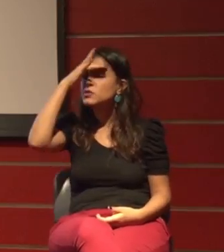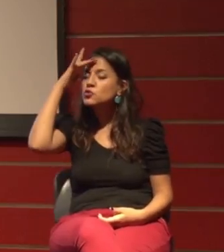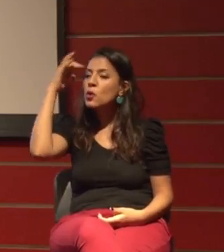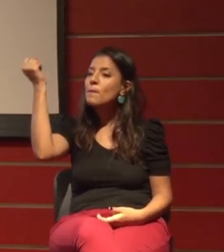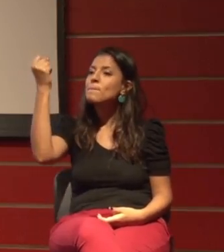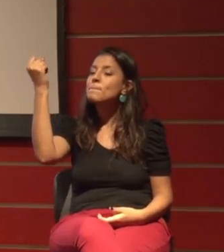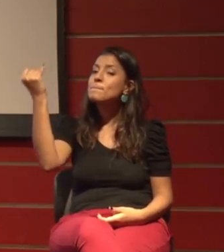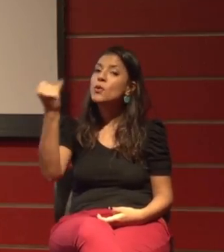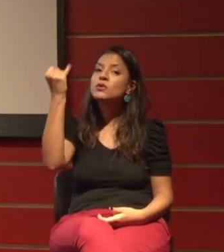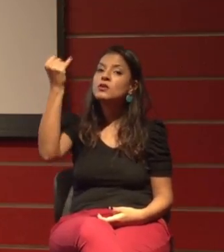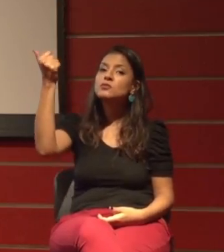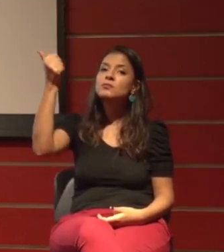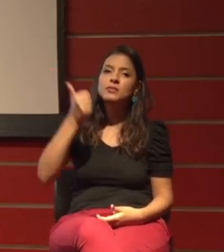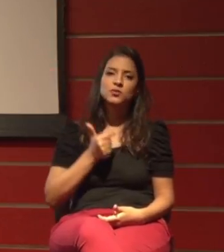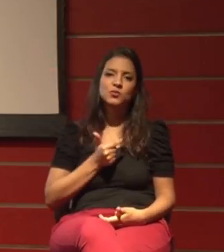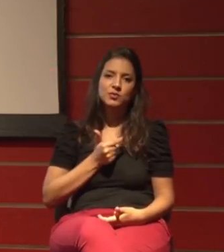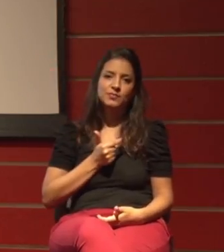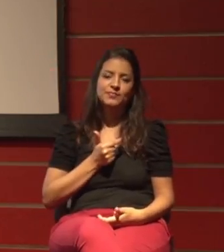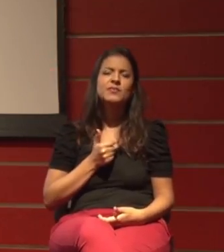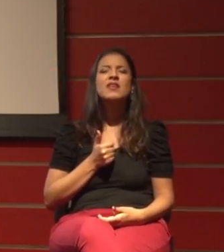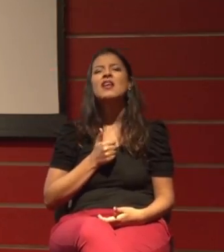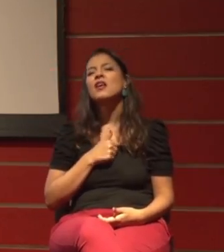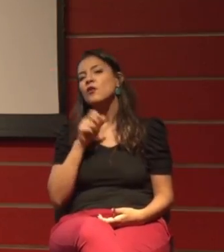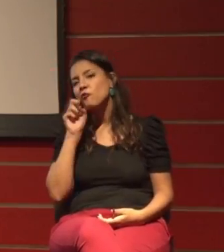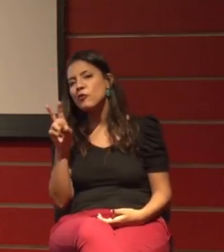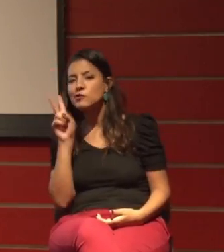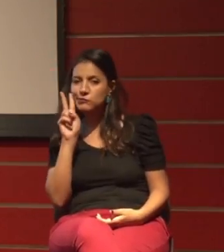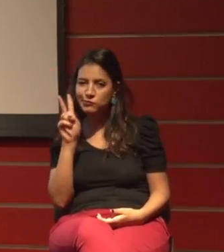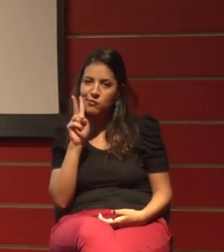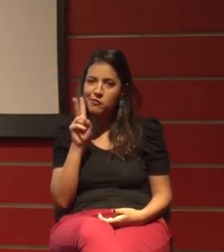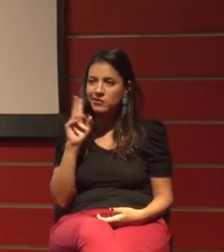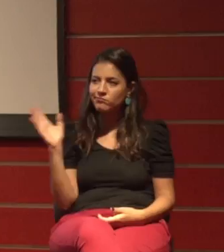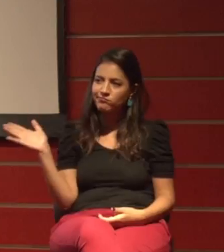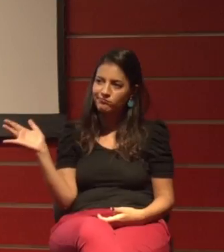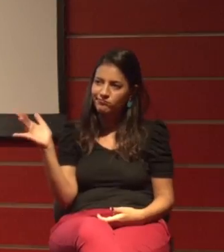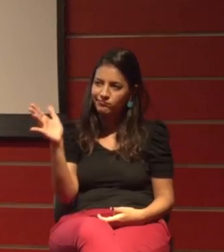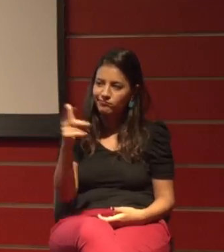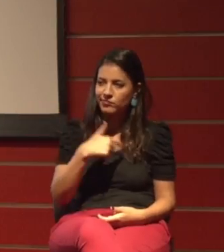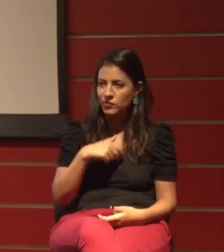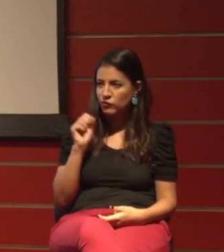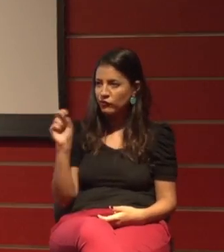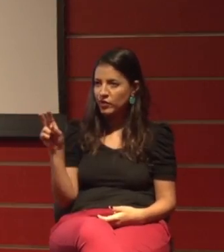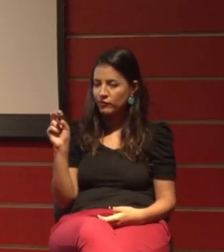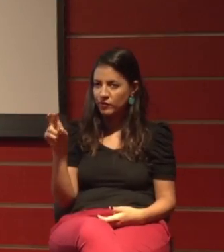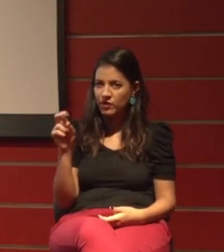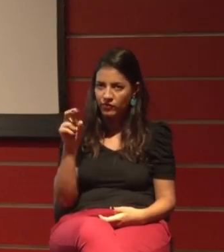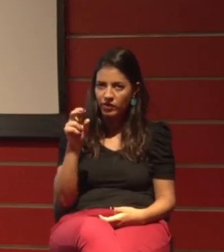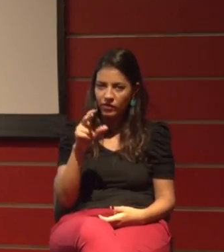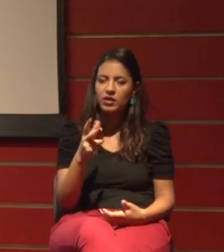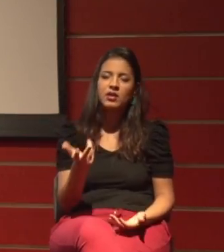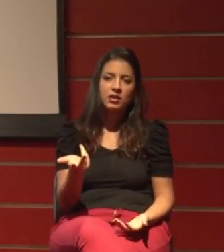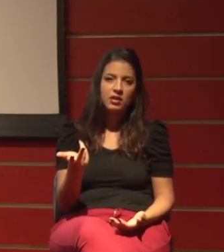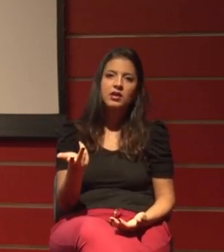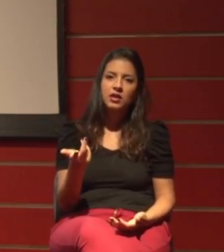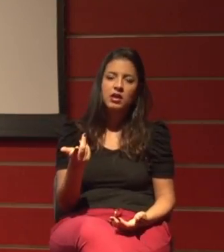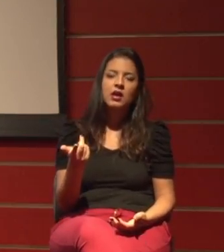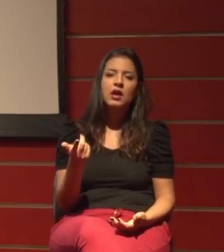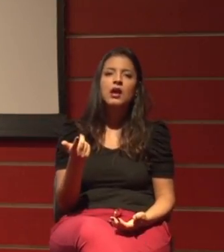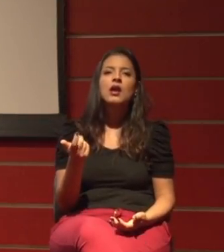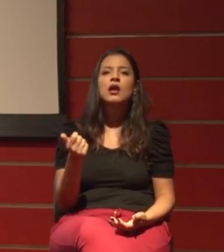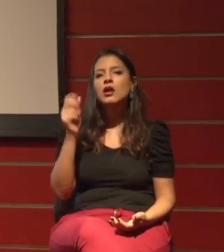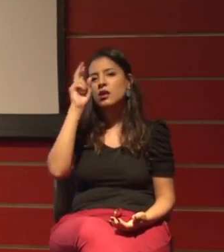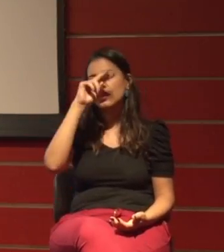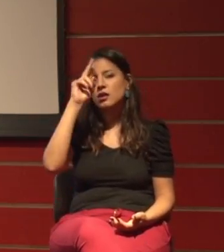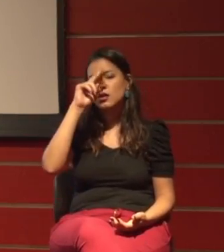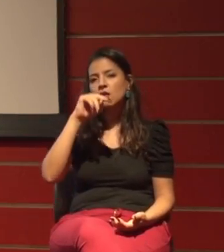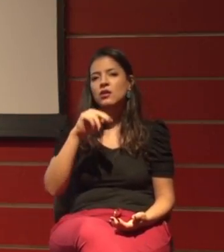aqui um que eu lembro essa história que vem sendo contada por várias por vários meios né em vários tempos a história do